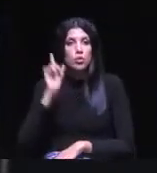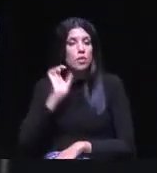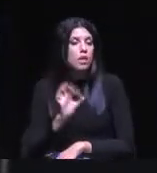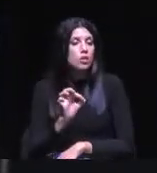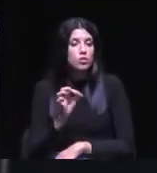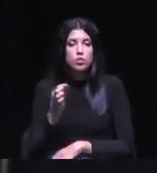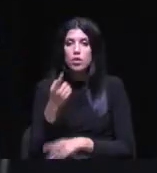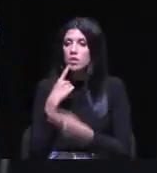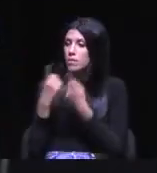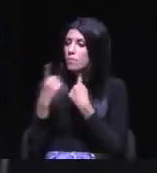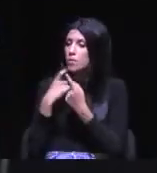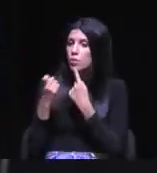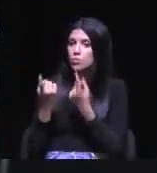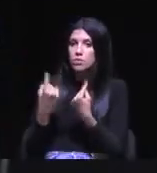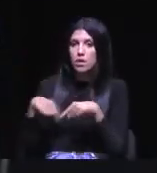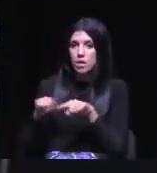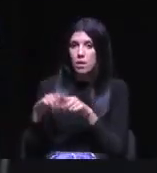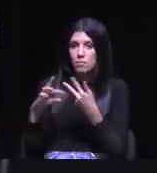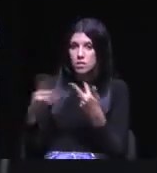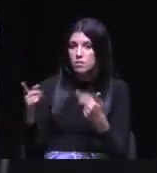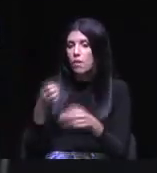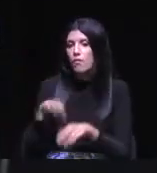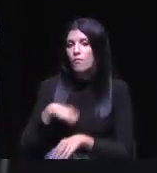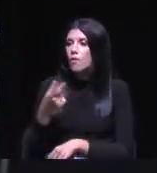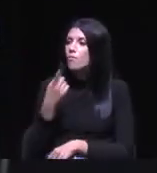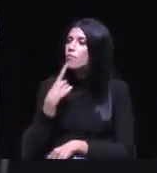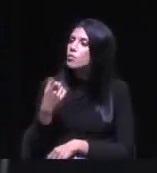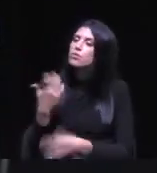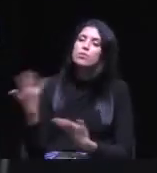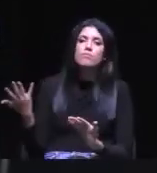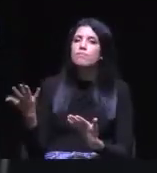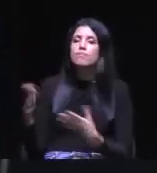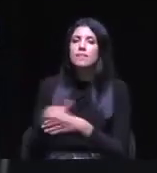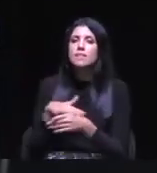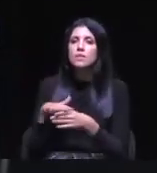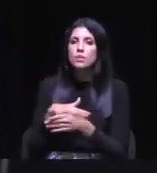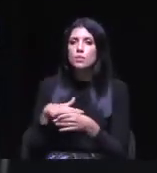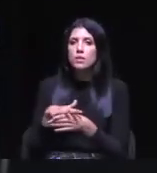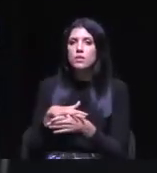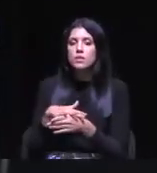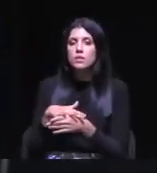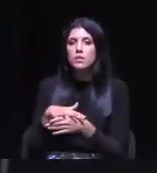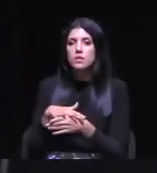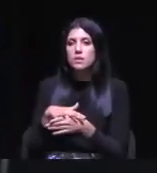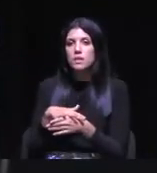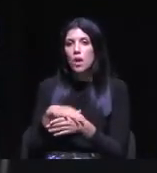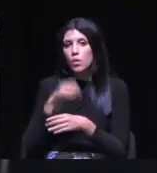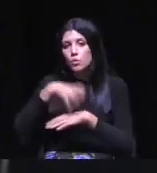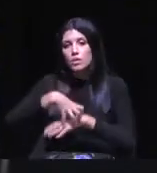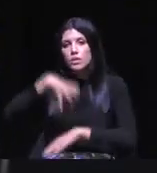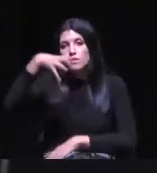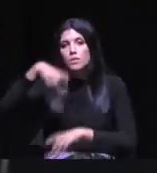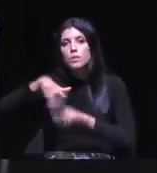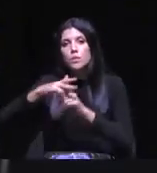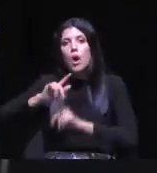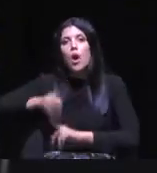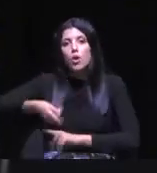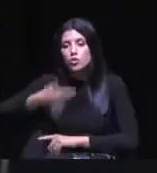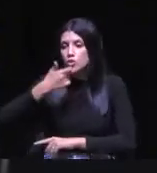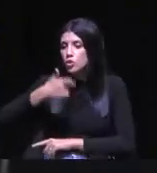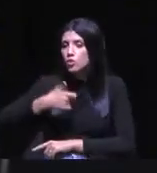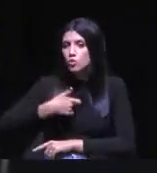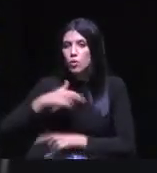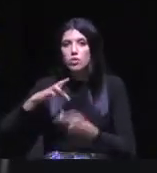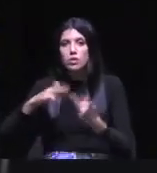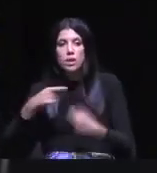perguntas à Câmara Municipal, o PEV voltou a questionar o Executivo sobre o ponto de situação da requalificação do edifício e, na resposta,